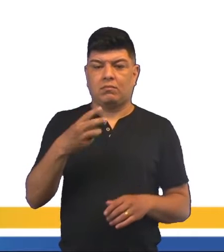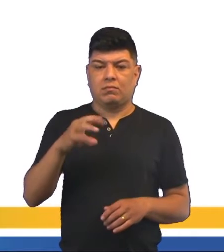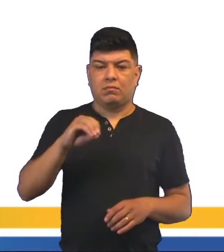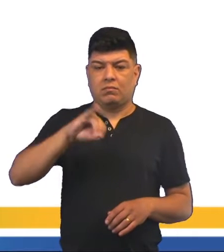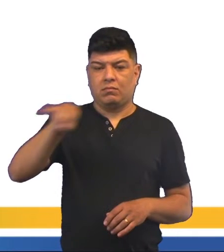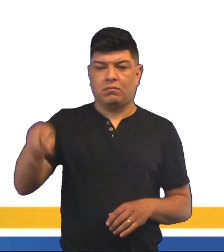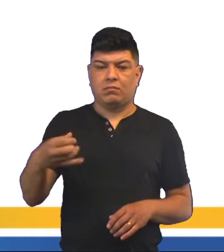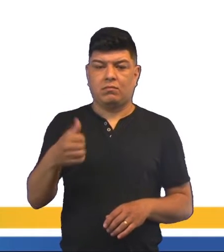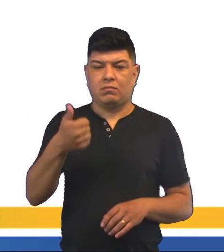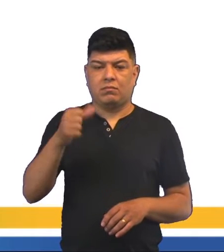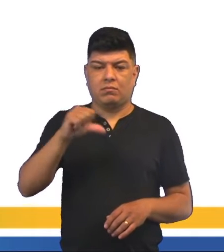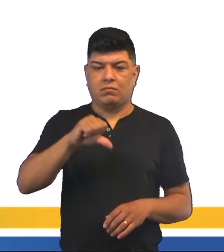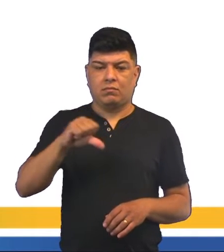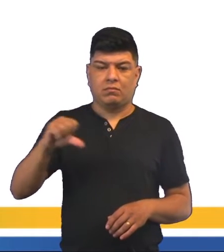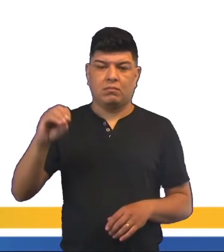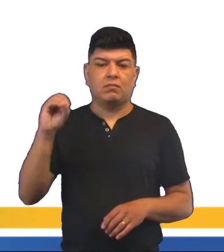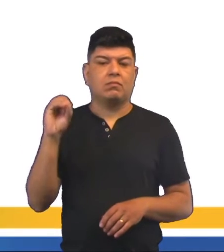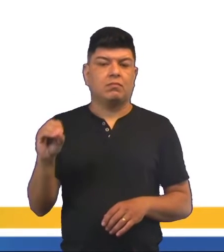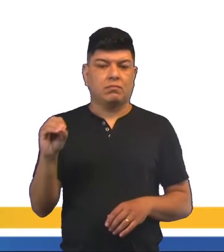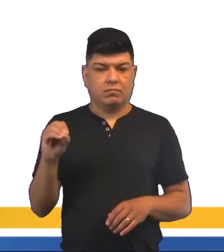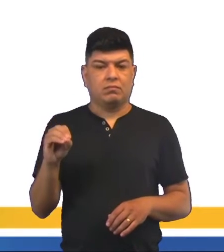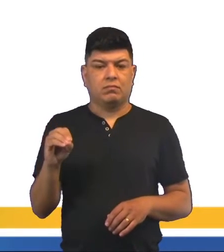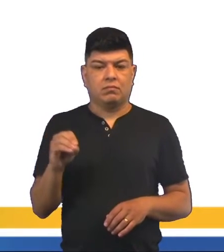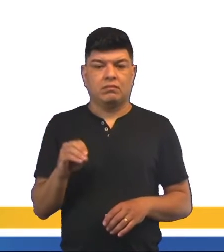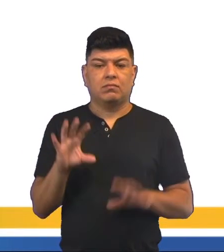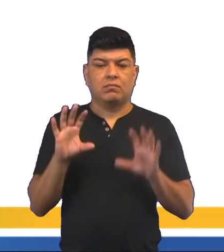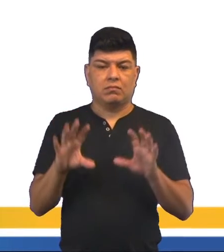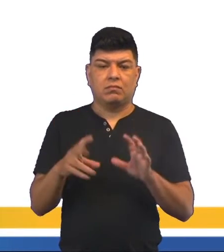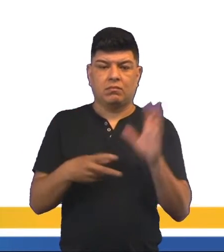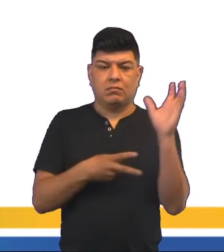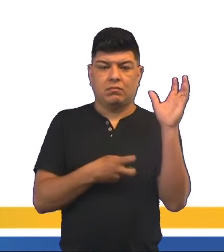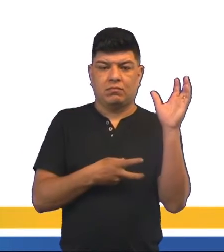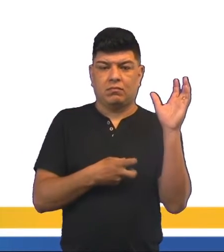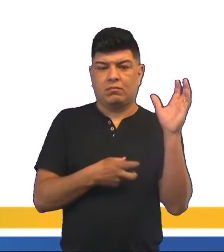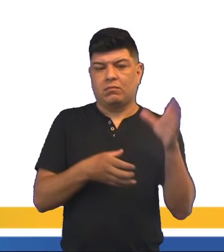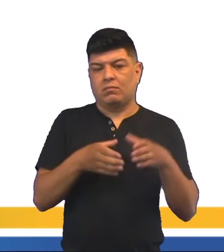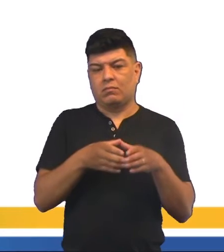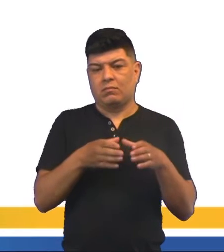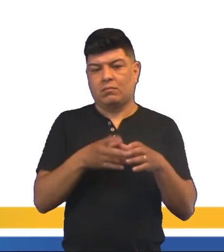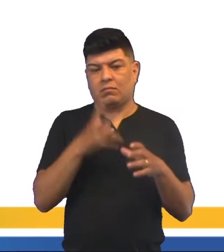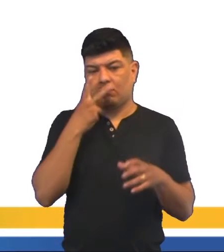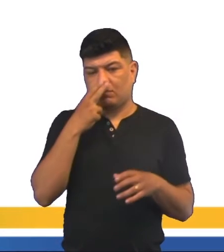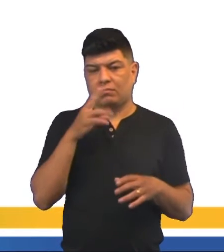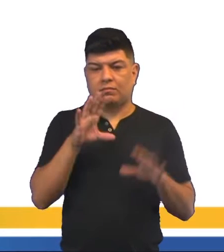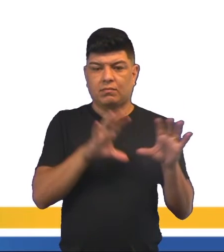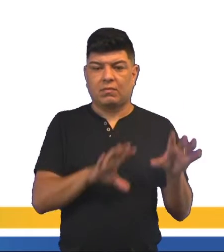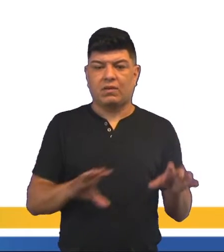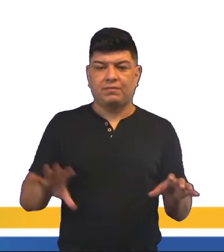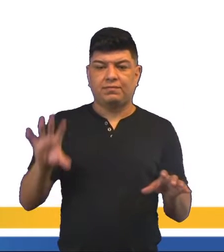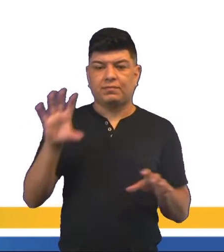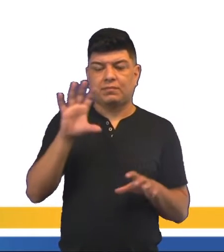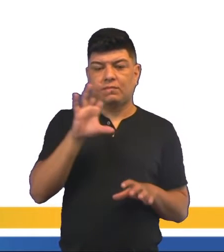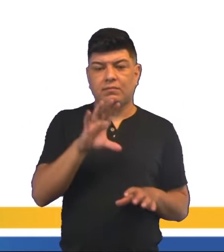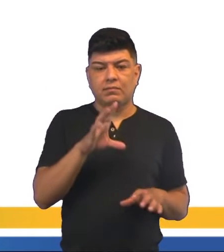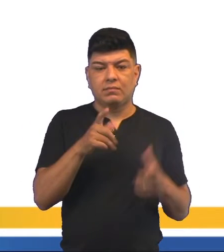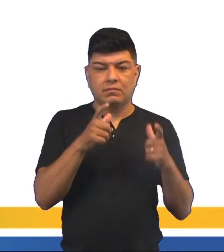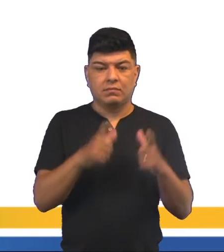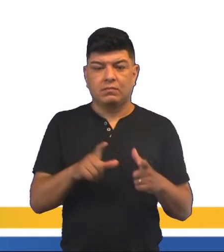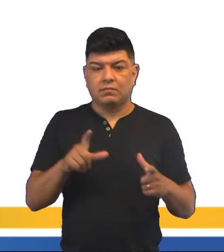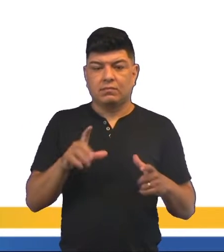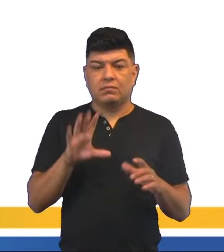98.897, né, de 30 de janeiro de 1990, que definiu as reservas extrativistas como espaços